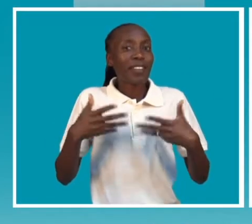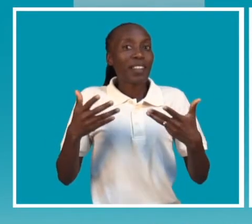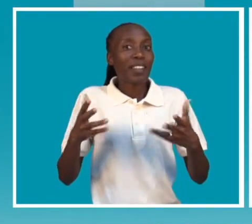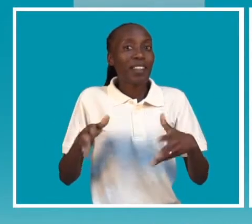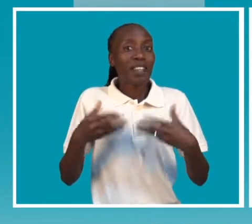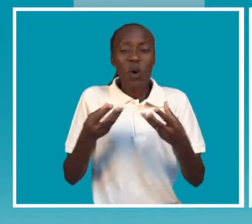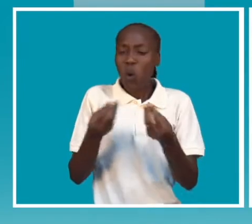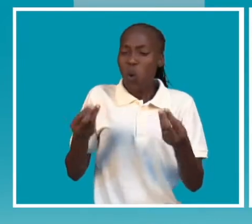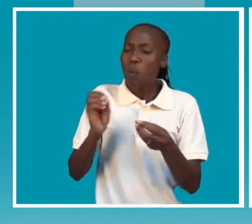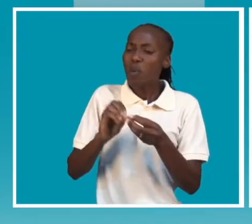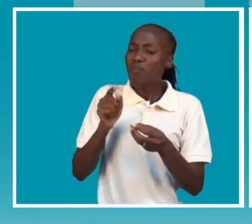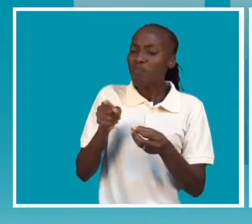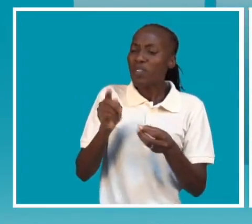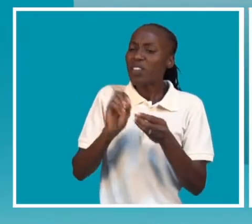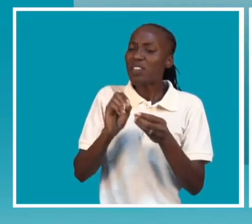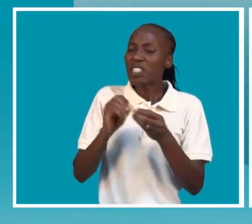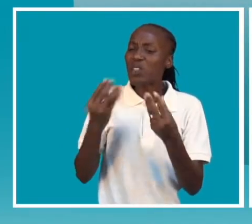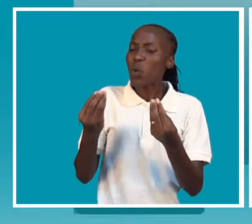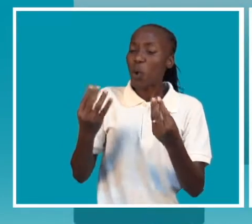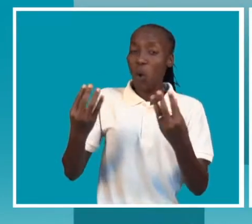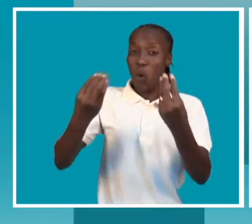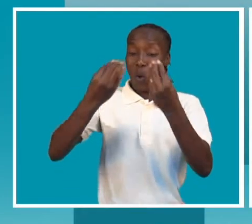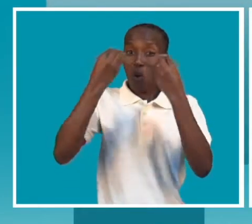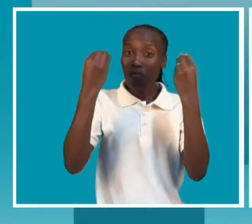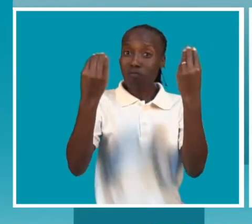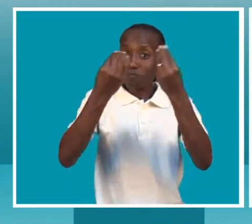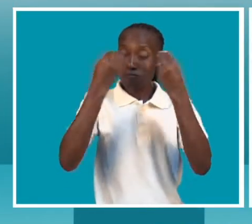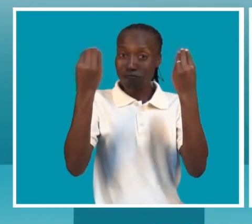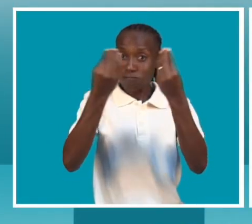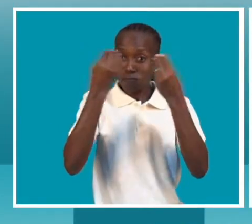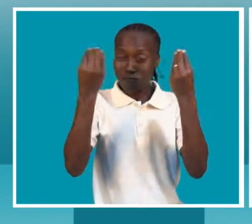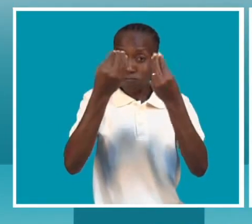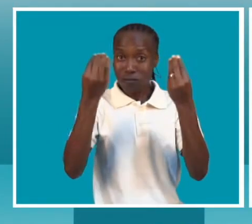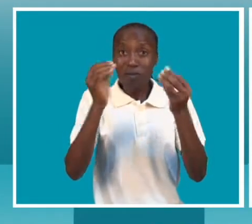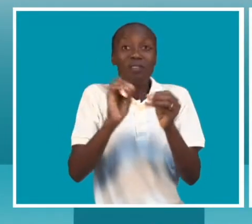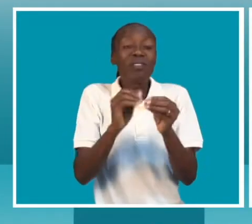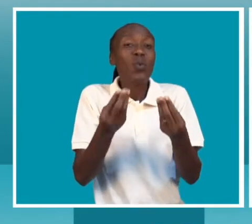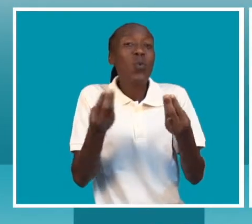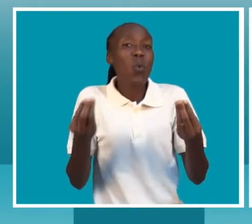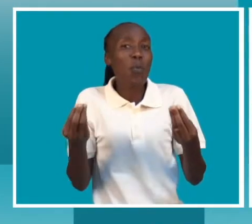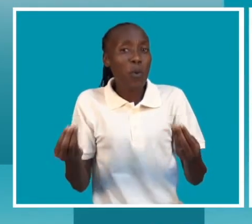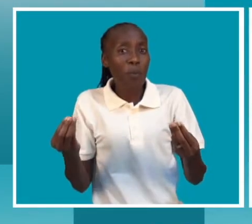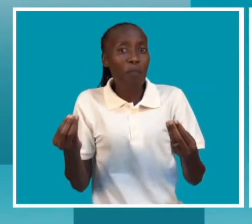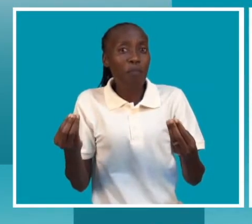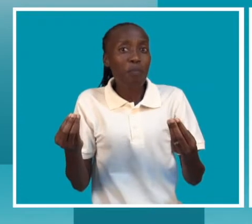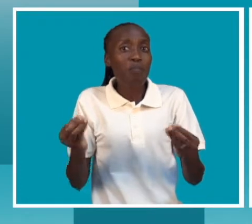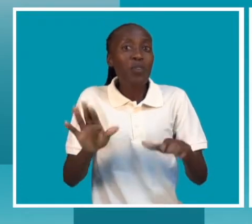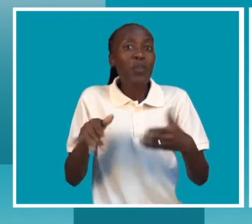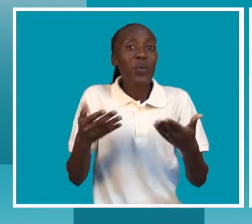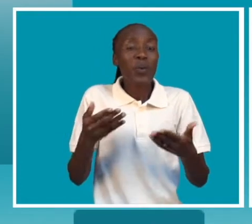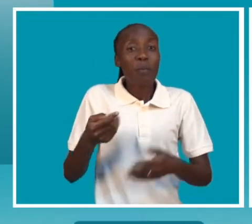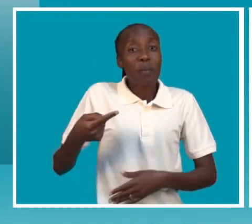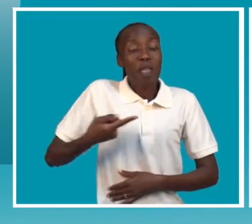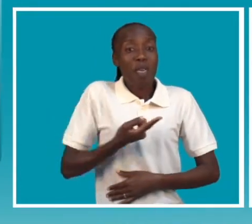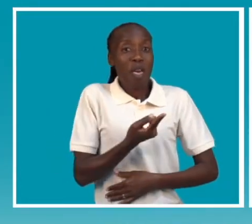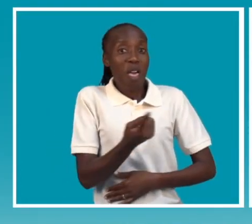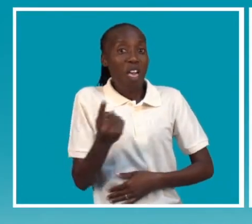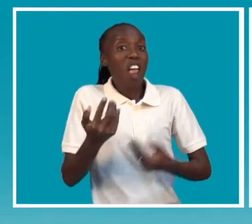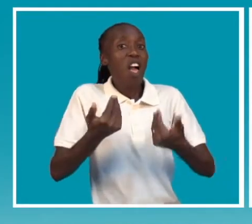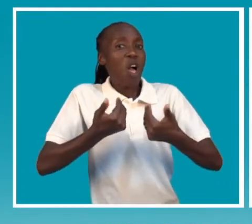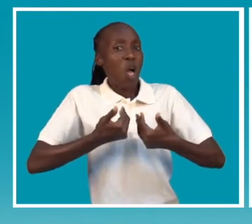tem que ter aulas aliás, dando o conhecimento a esses jovens?